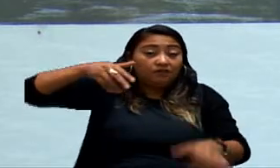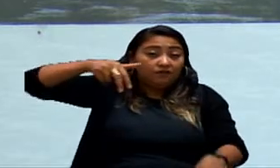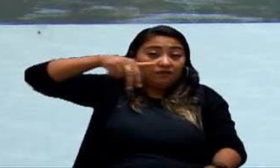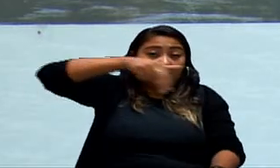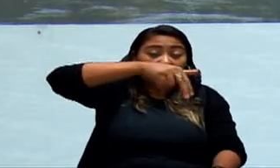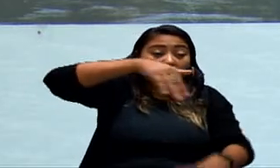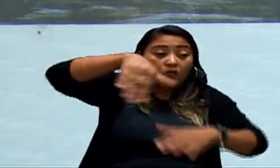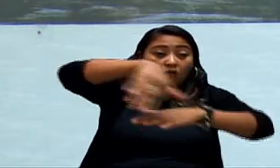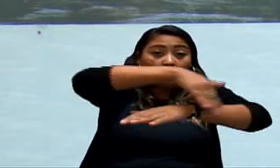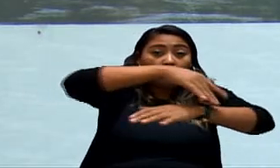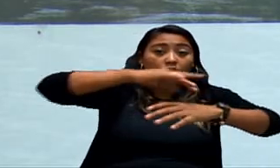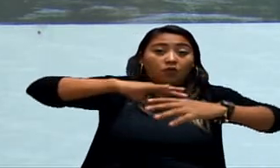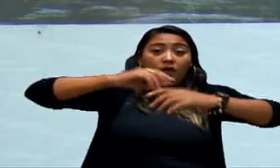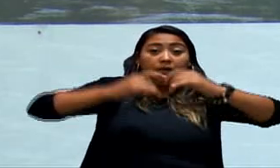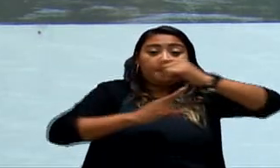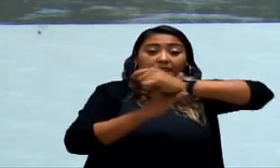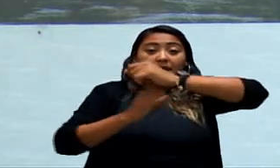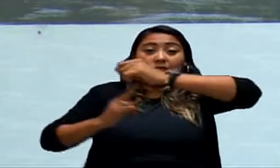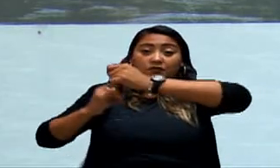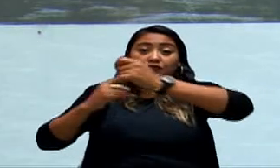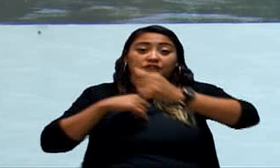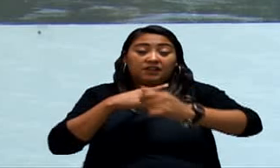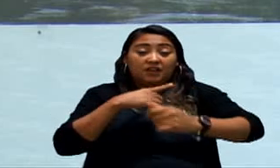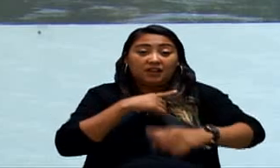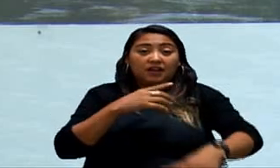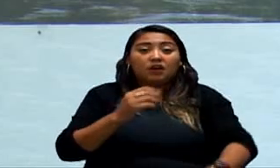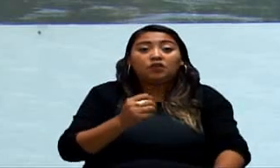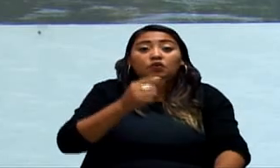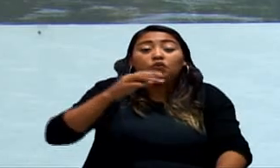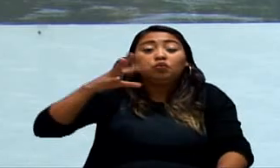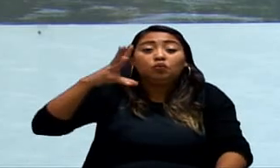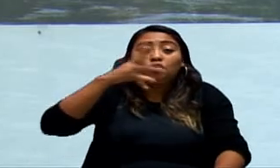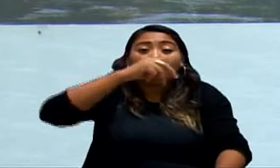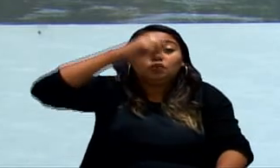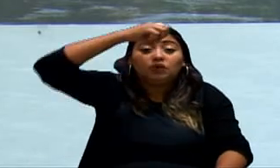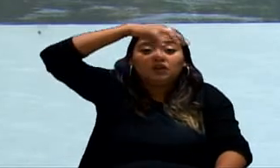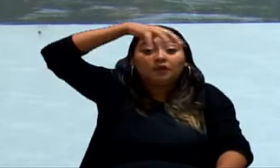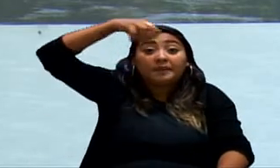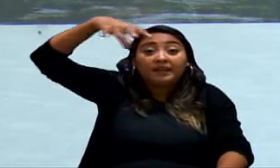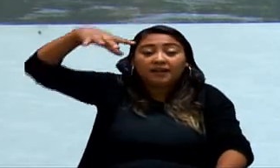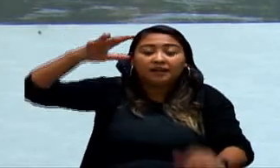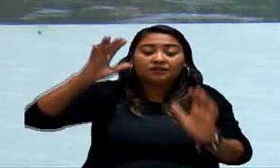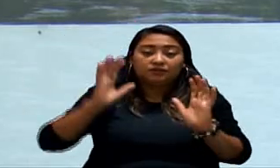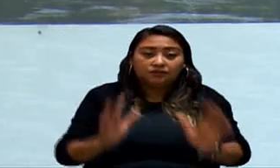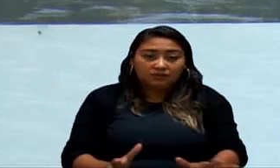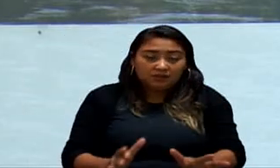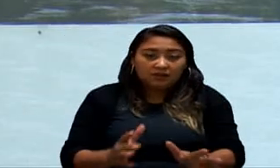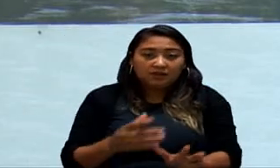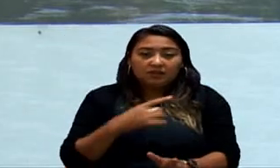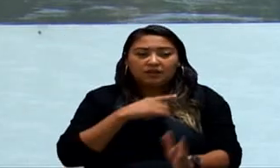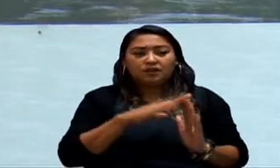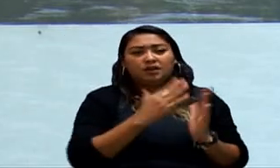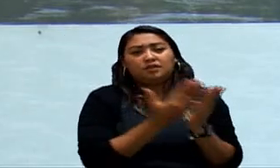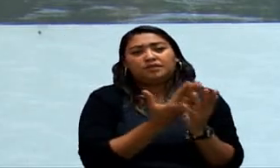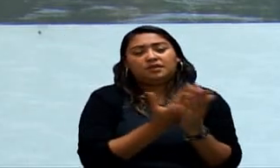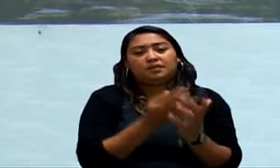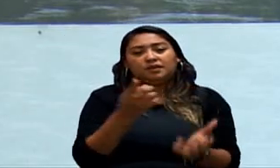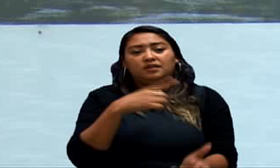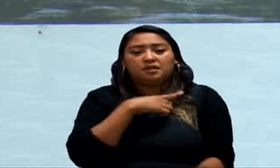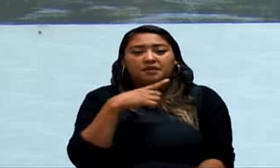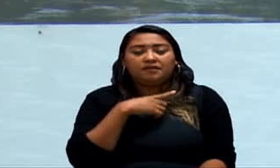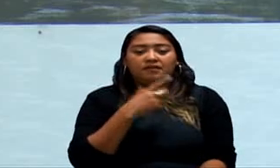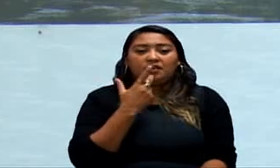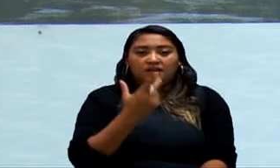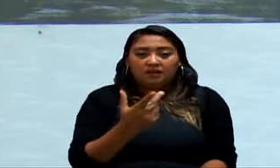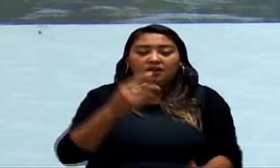nesse viaduto aqui da Castelinho, ali já está todo iluminado. O pessoal que padecia, eu acho que tinha um requerimento seu até falando